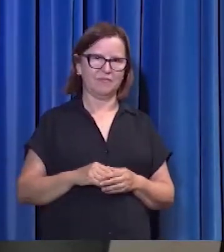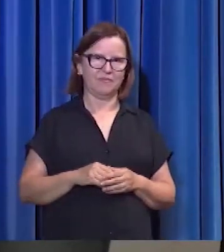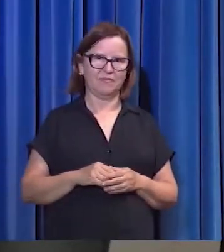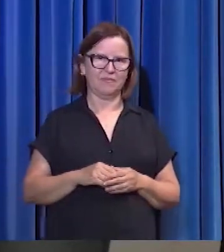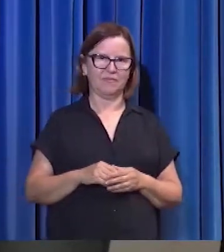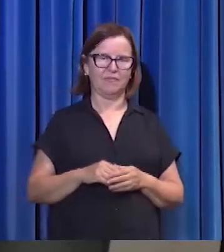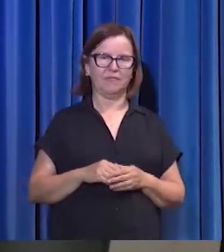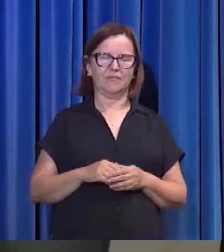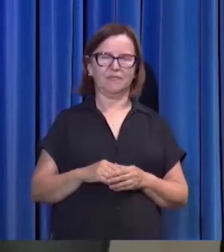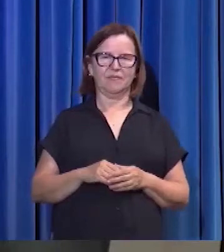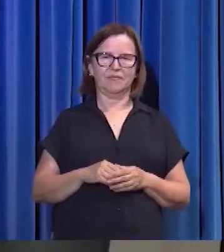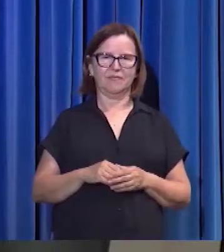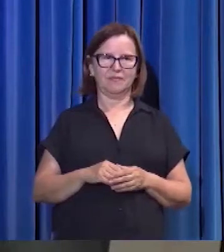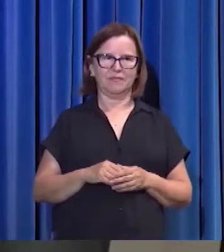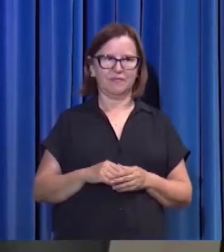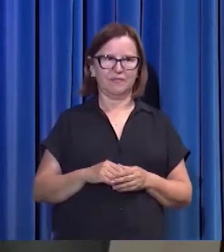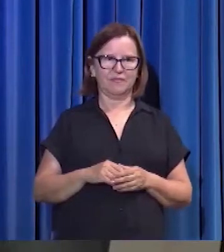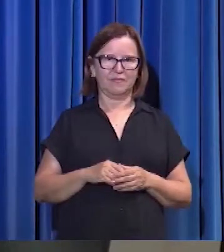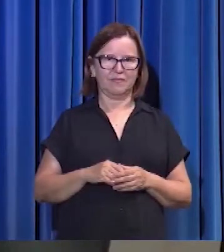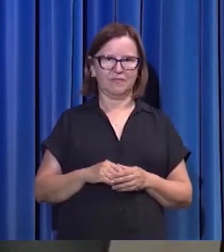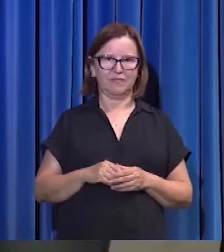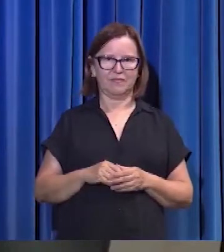Tiago 4:4.